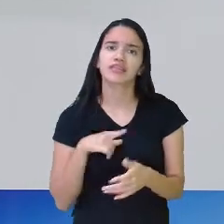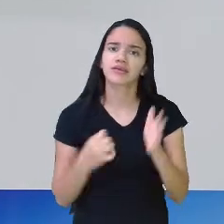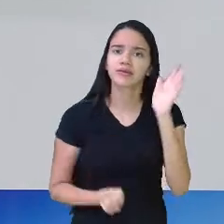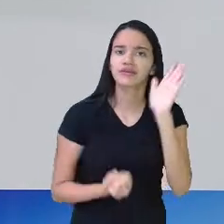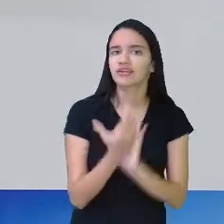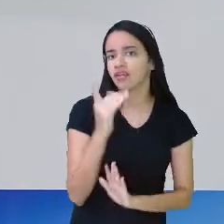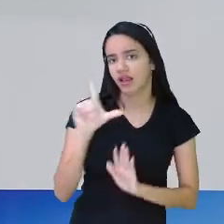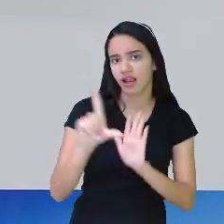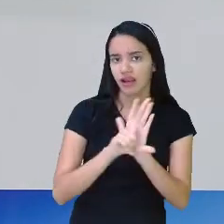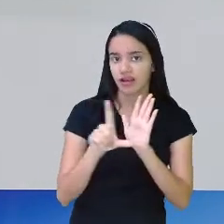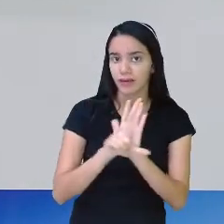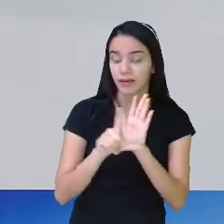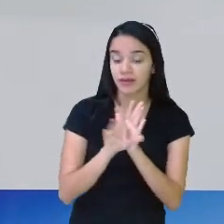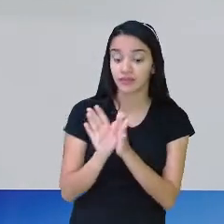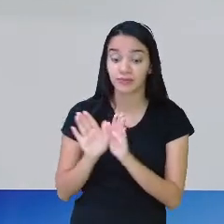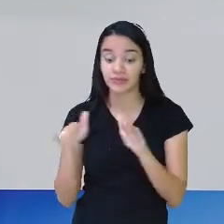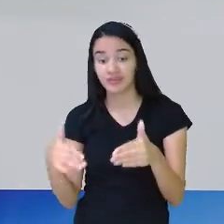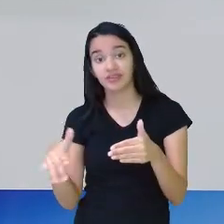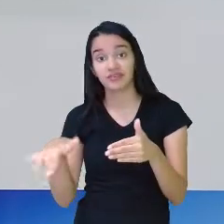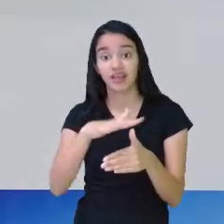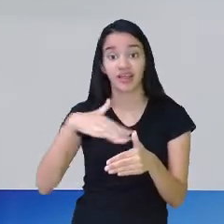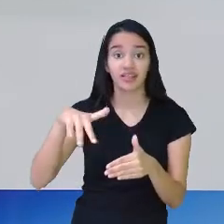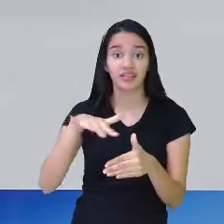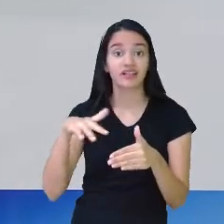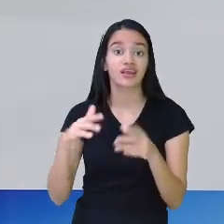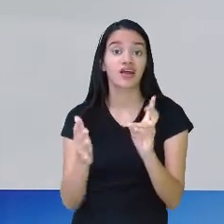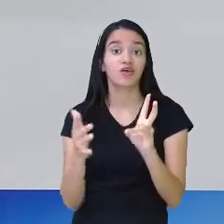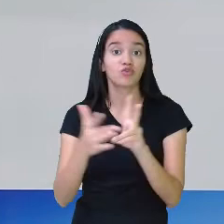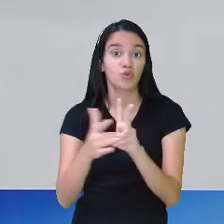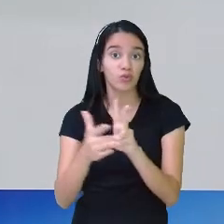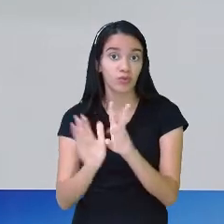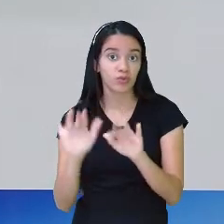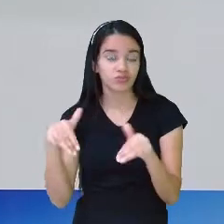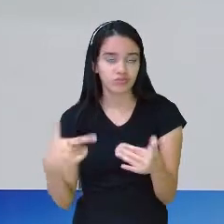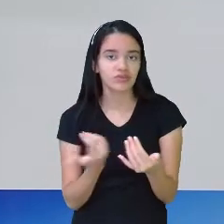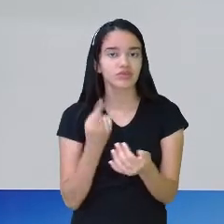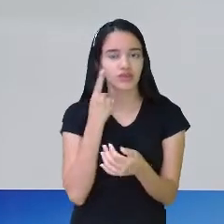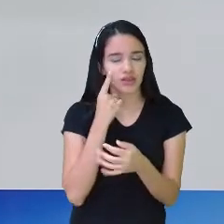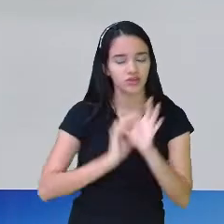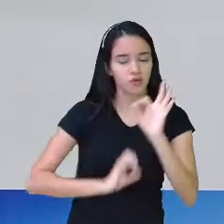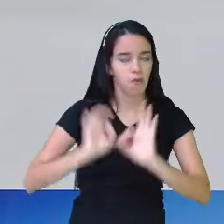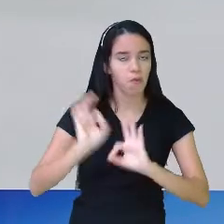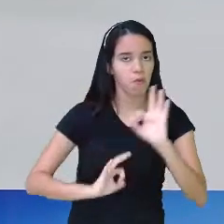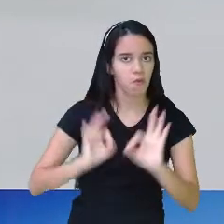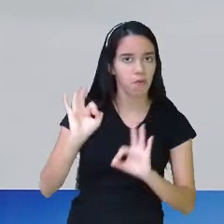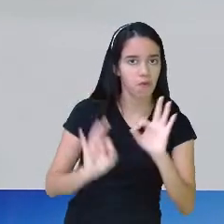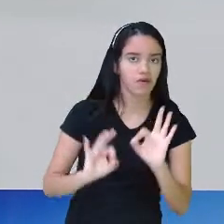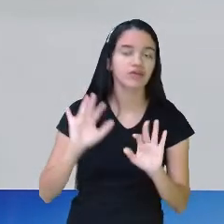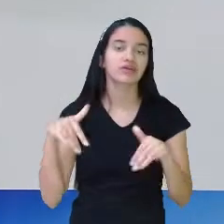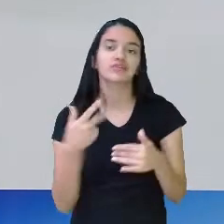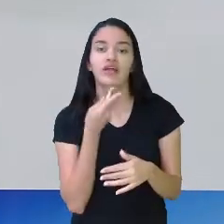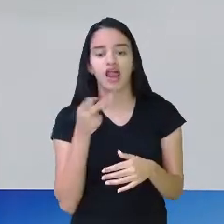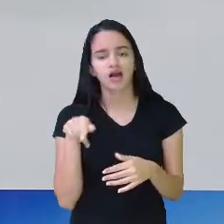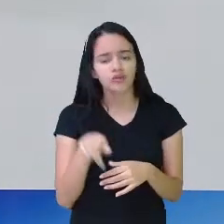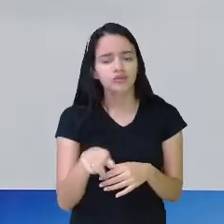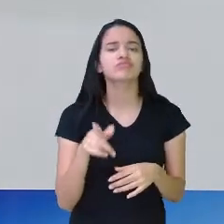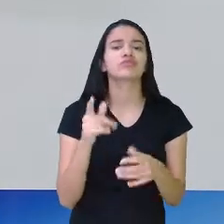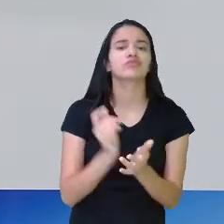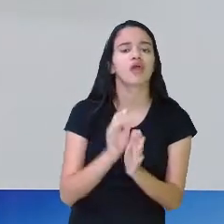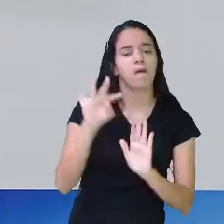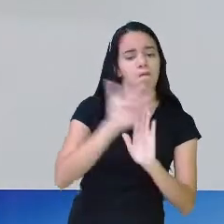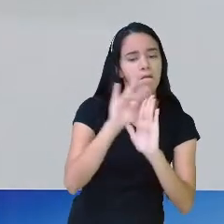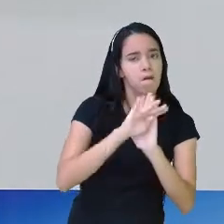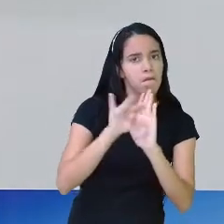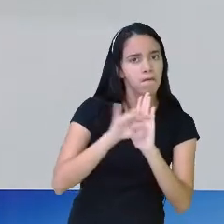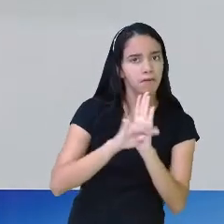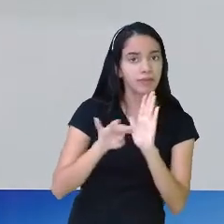criar leis específicas para a comunidade indígena, então eles têm que se organizar e dizer, a gente quer assim, a gente